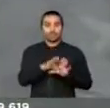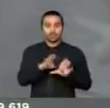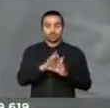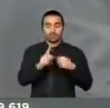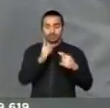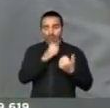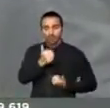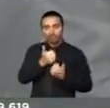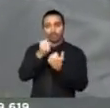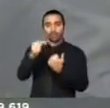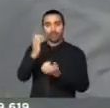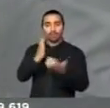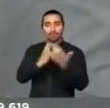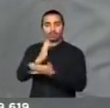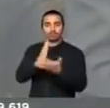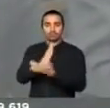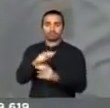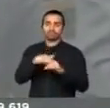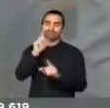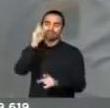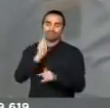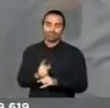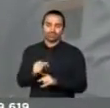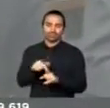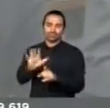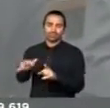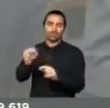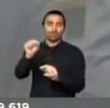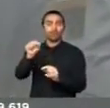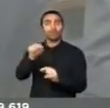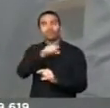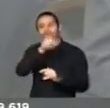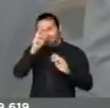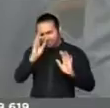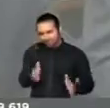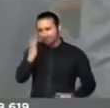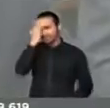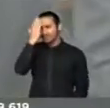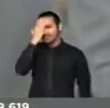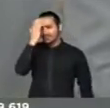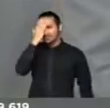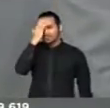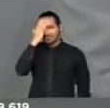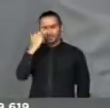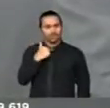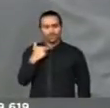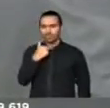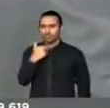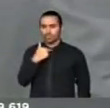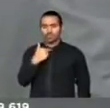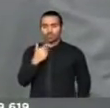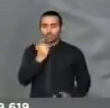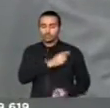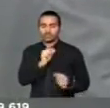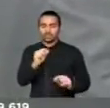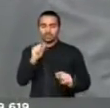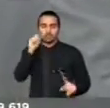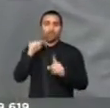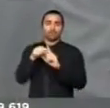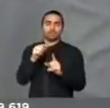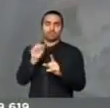aprovação, isso fica configurado desde já que eles sabiam que não tinha como cumprir com a meta. Então